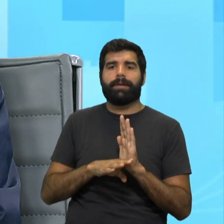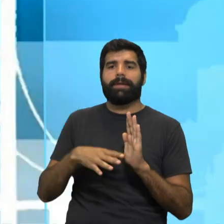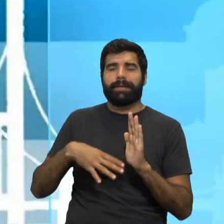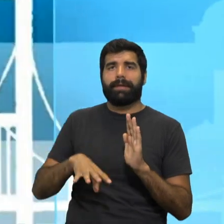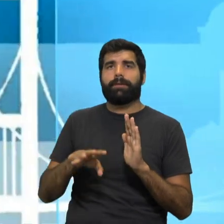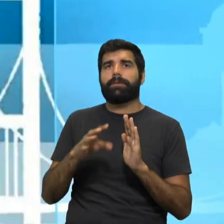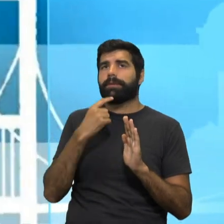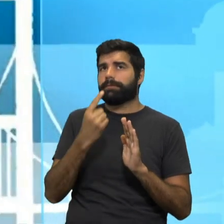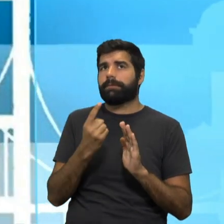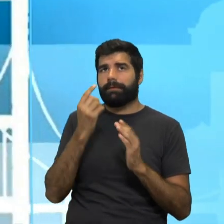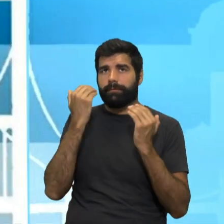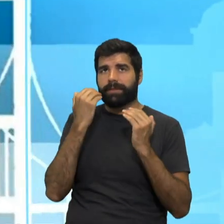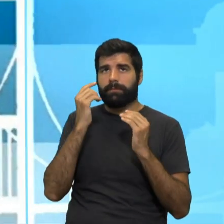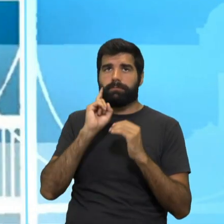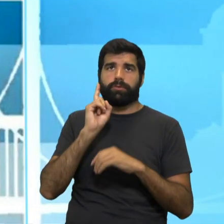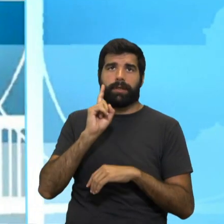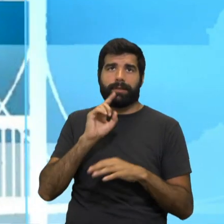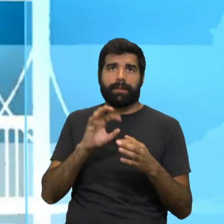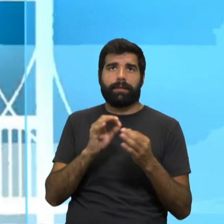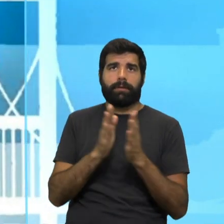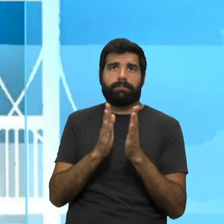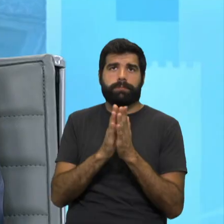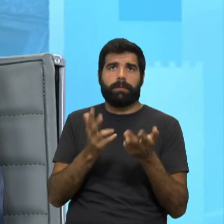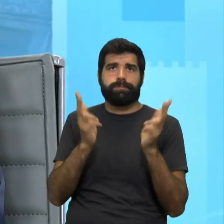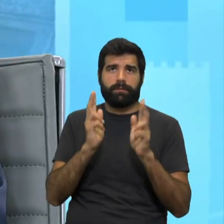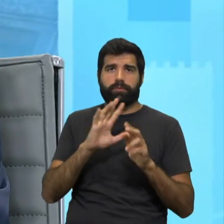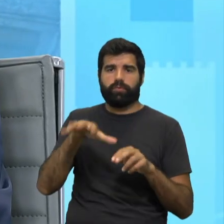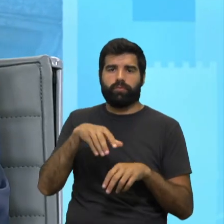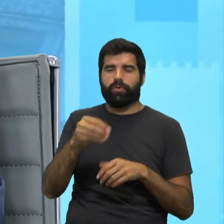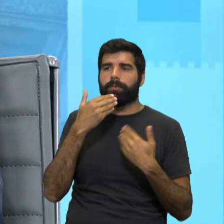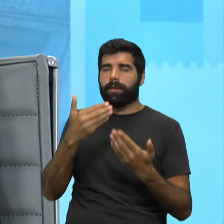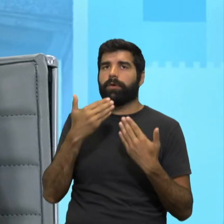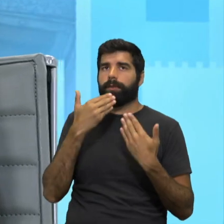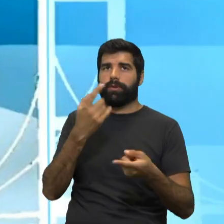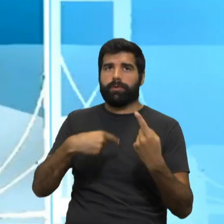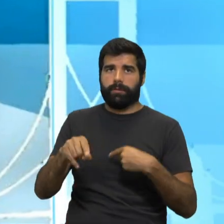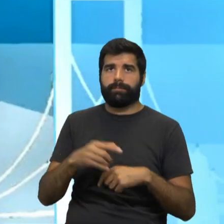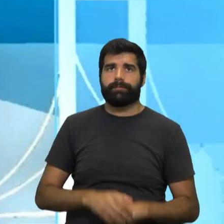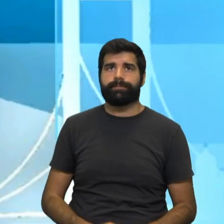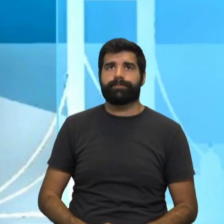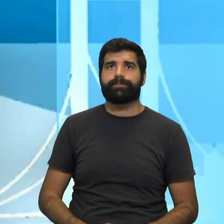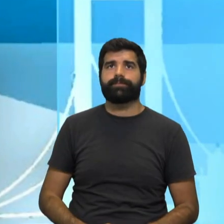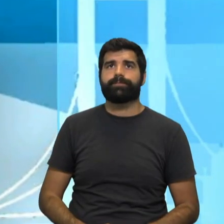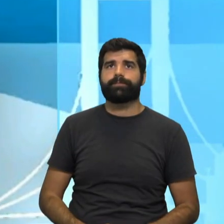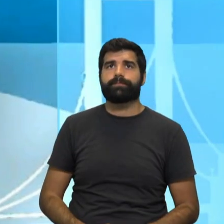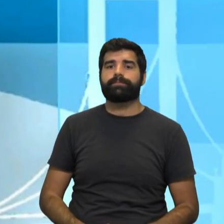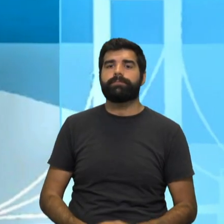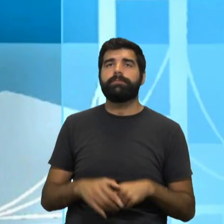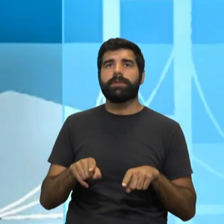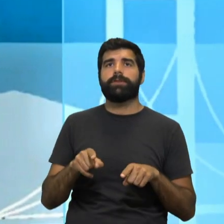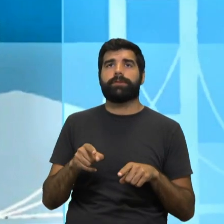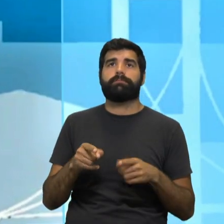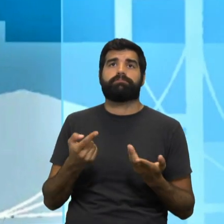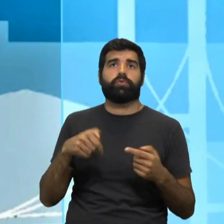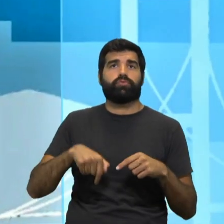fundamentais sobre a liberdade religiosa no mundo. Muito obrigado. Muito obrigada também. Muito obrigada. Eclésia. E esta